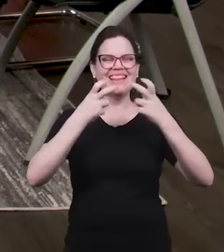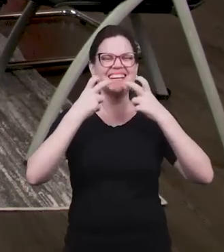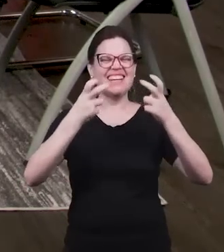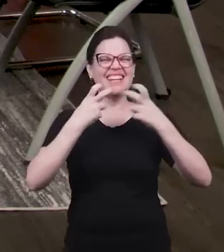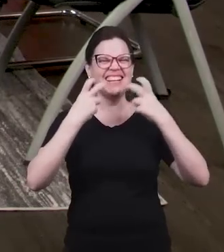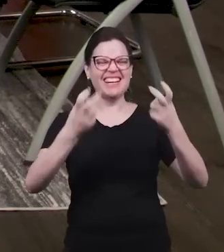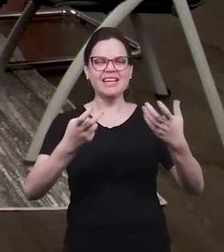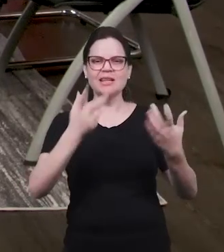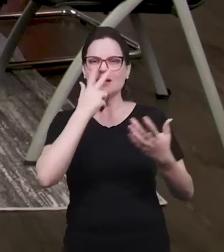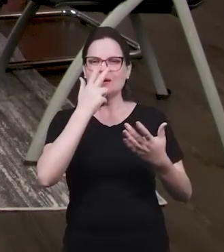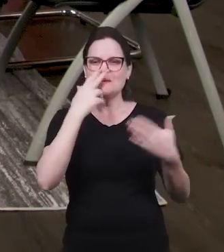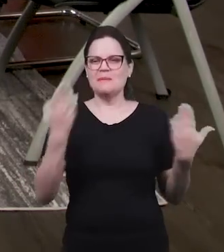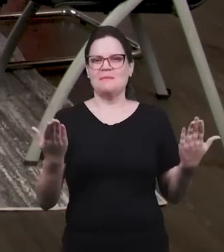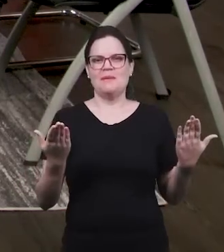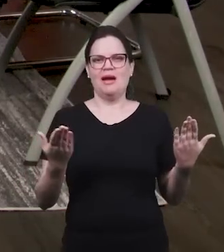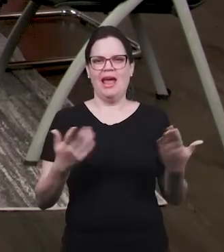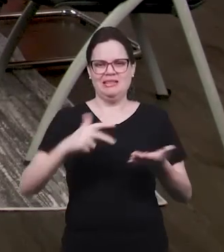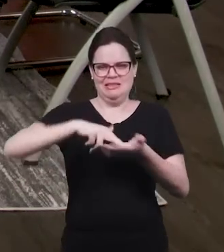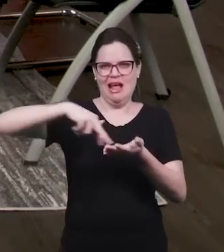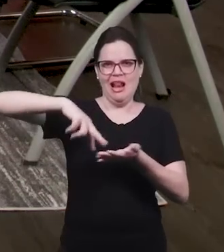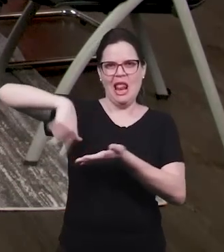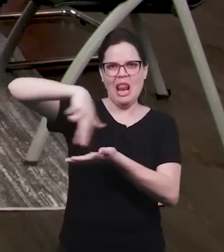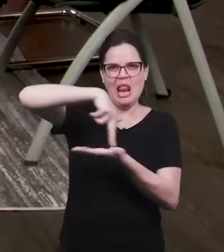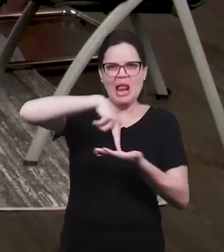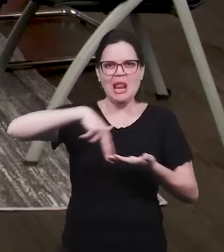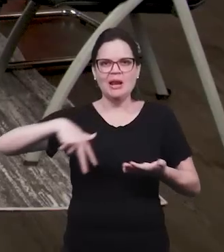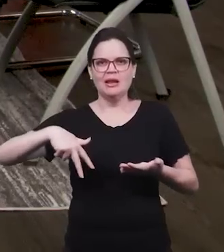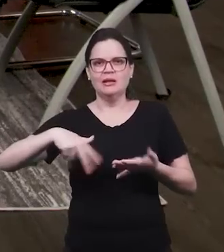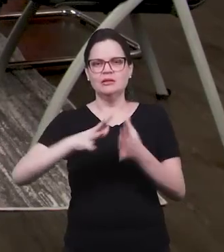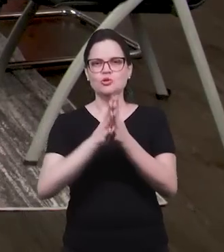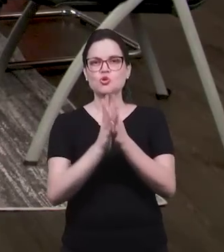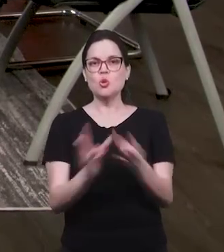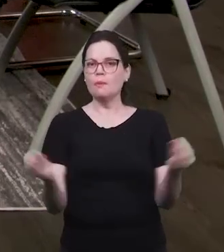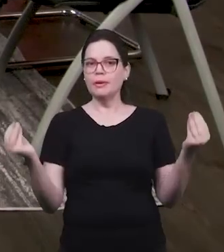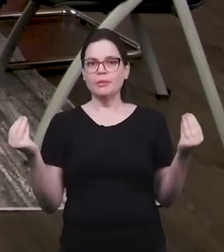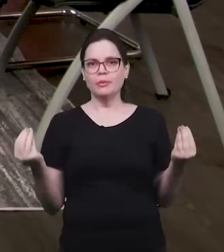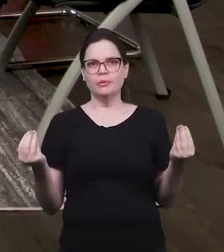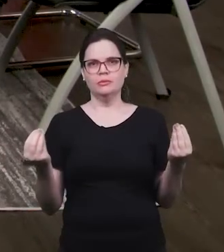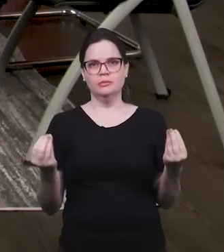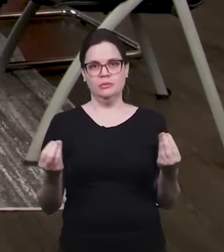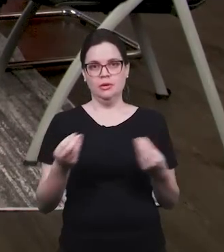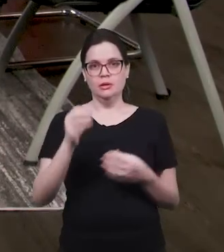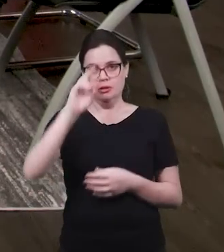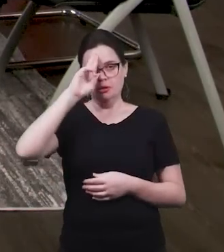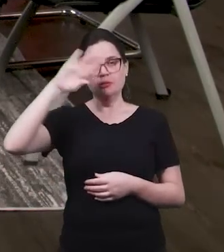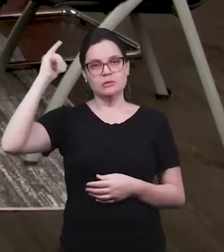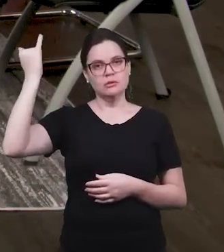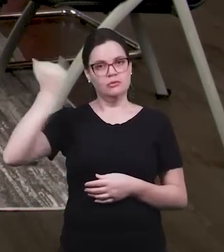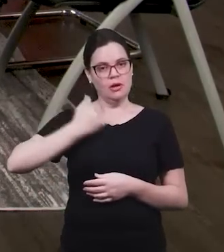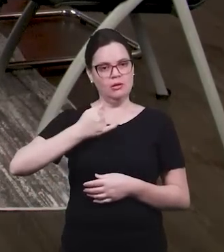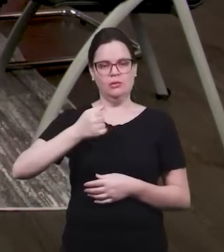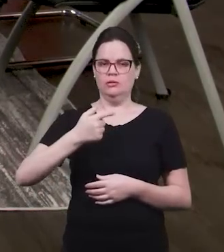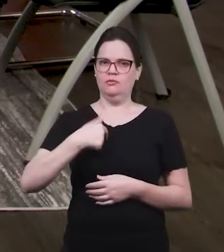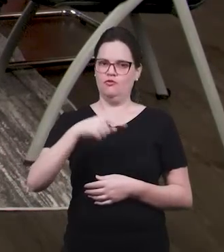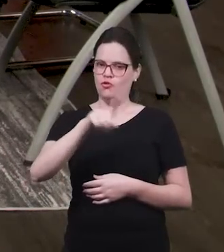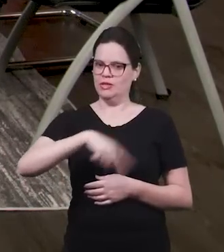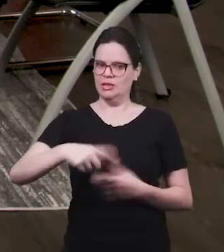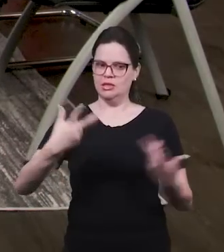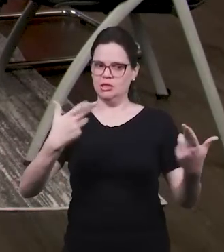desapareceu, a gritaria sumiu, desapareceu. E o Senhor começou, não é isso que eu quero para vocês. Eu quero preparar um